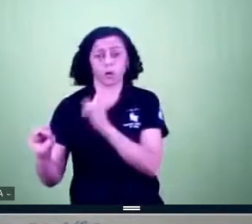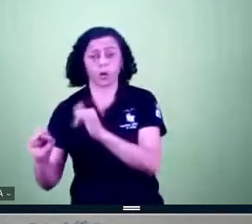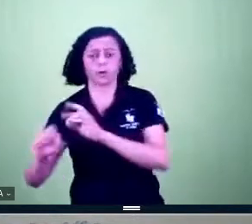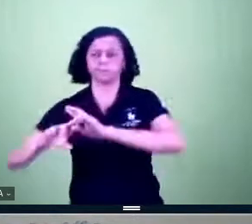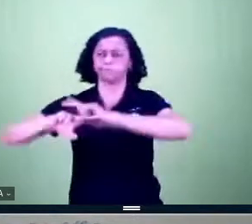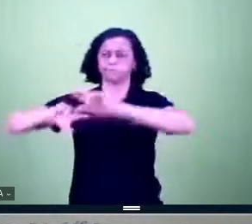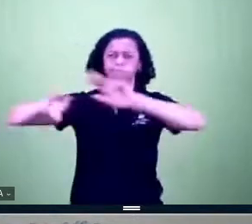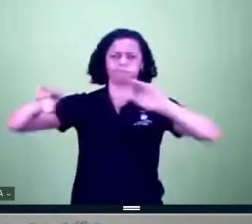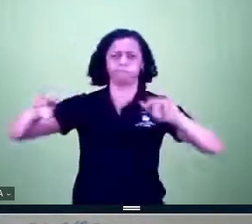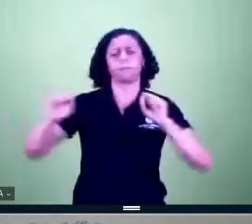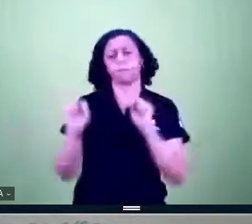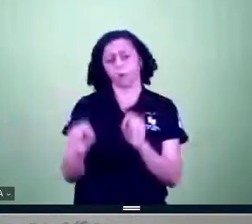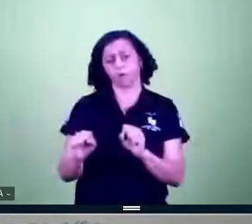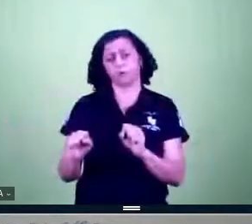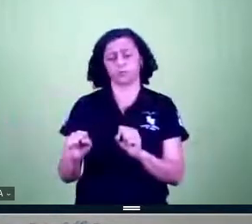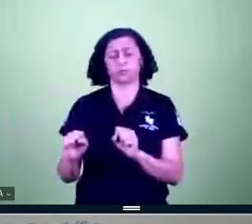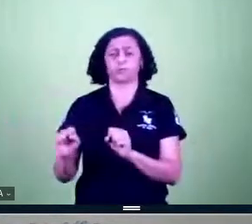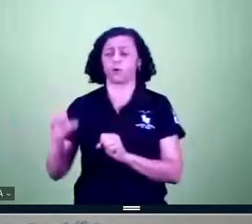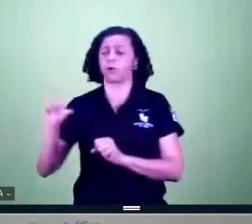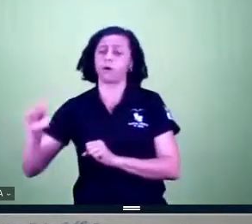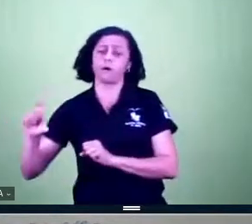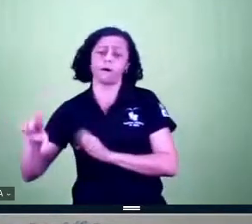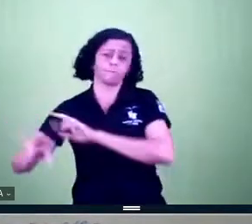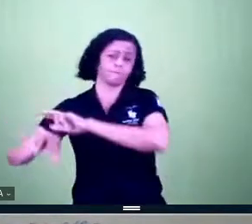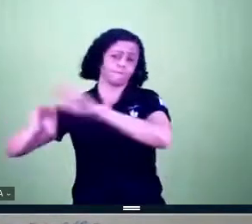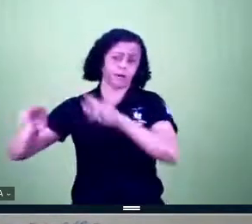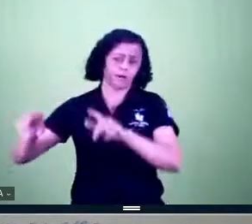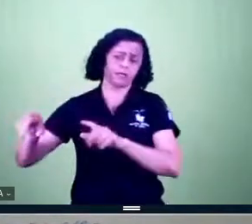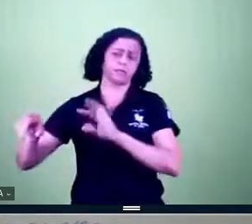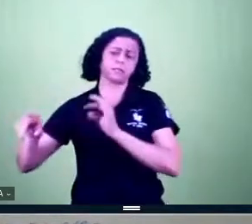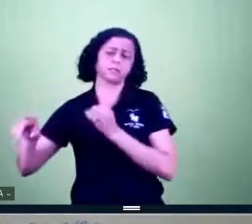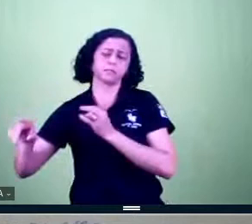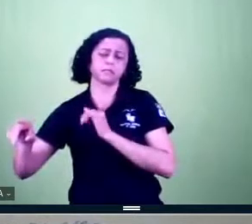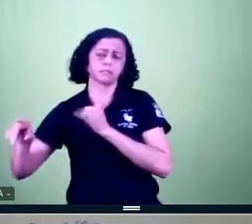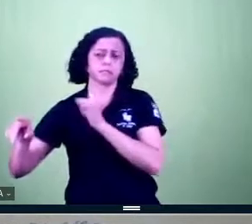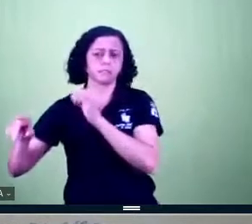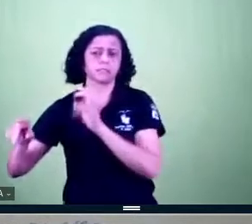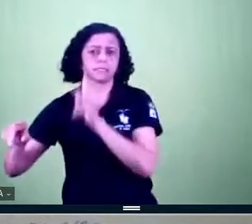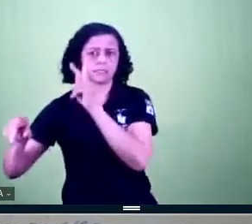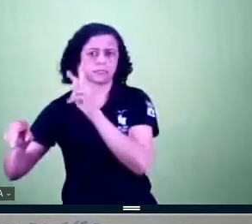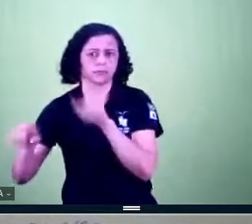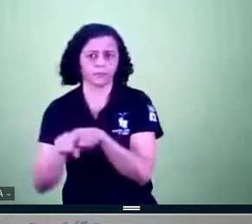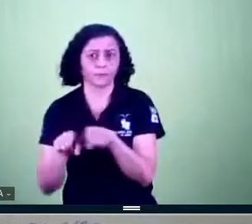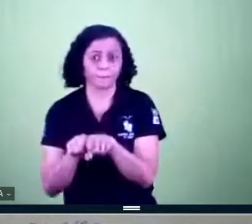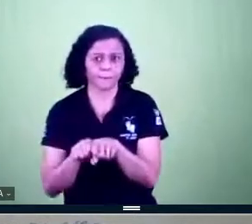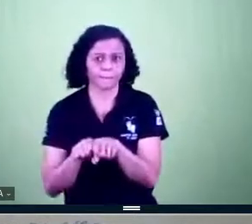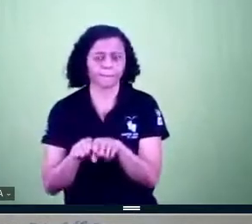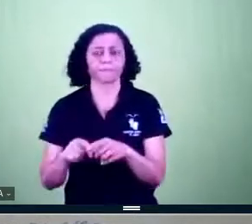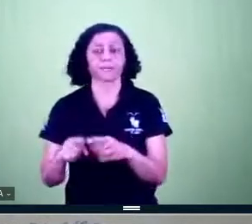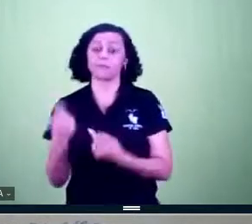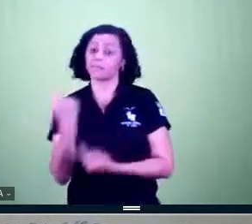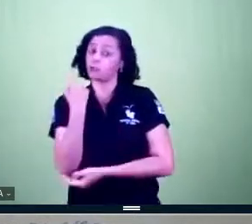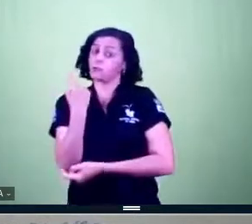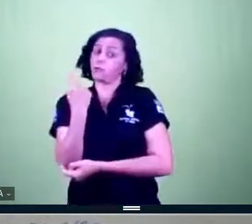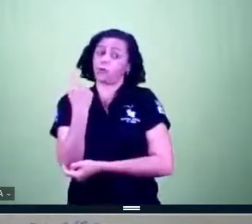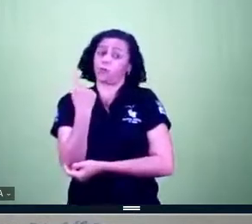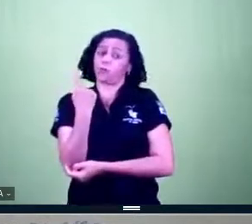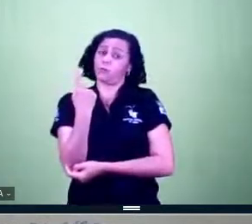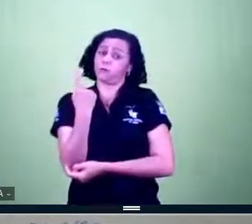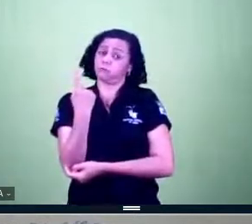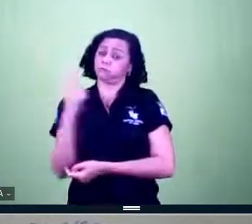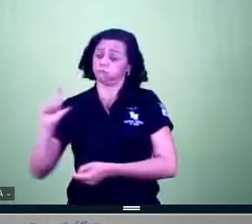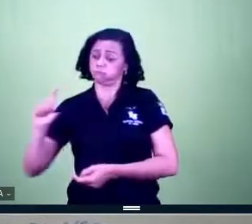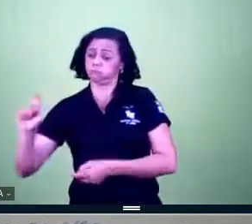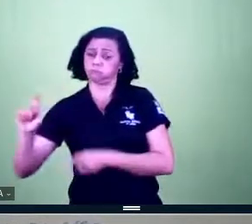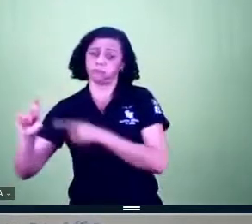também. Aqui, eu só tenho uma fonte de tensão. Perfeito? E nós vamos fazer o seguinte, olha. E